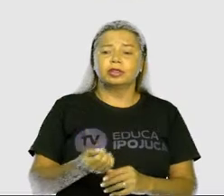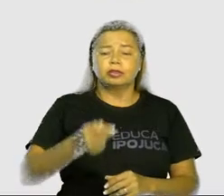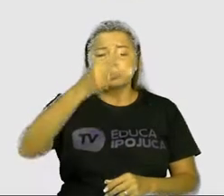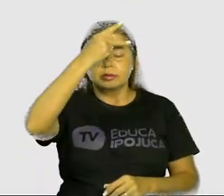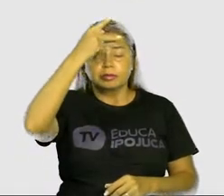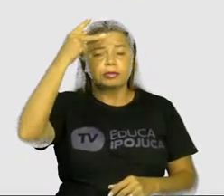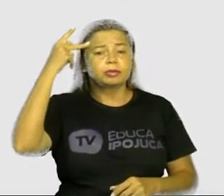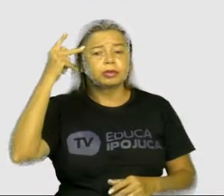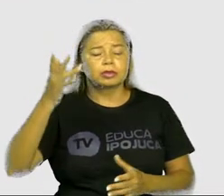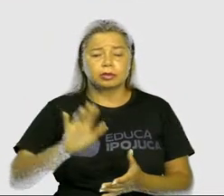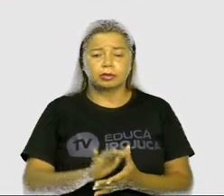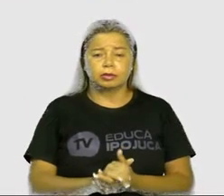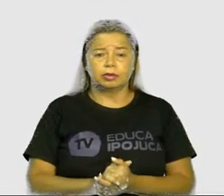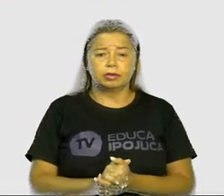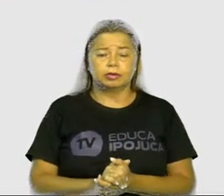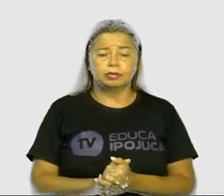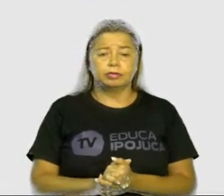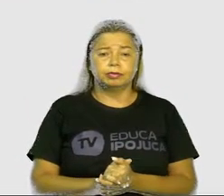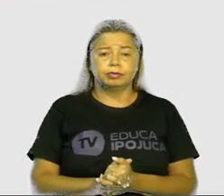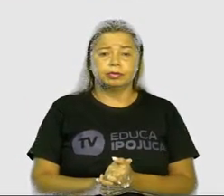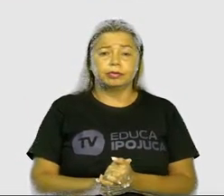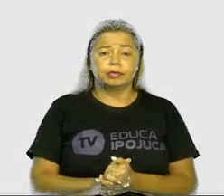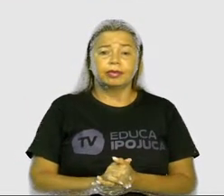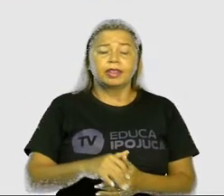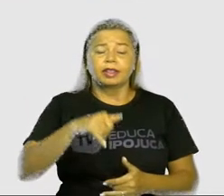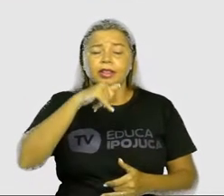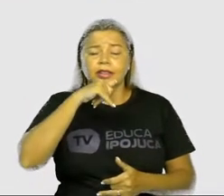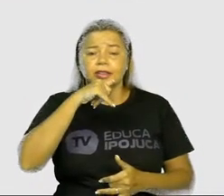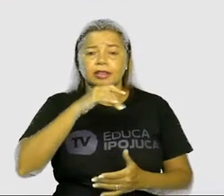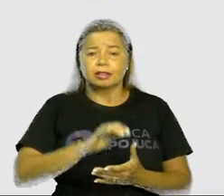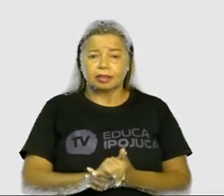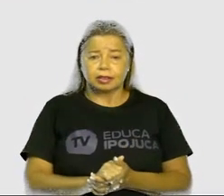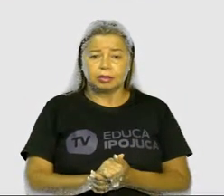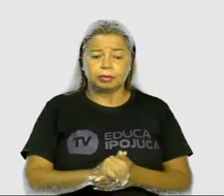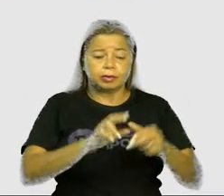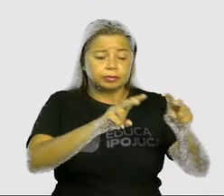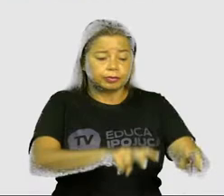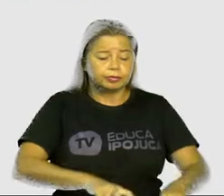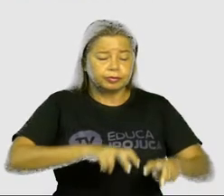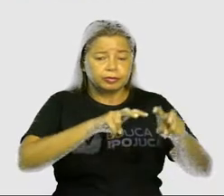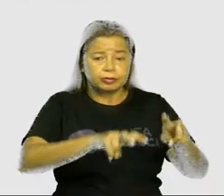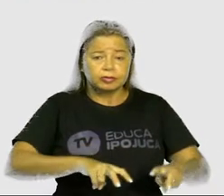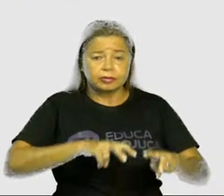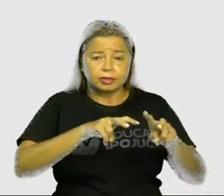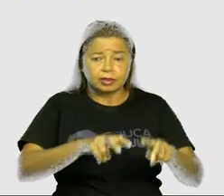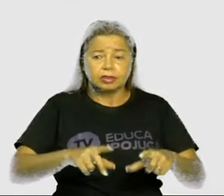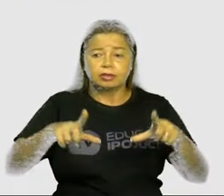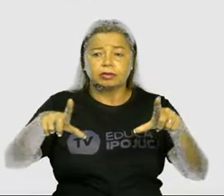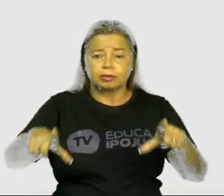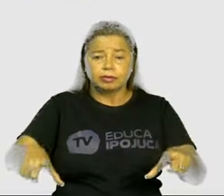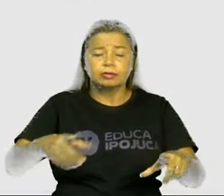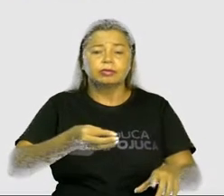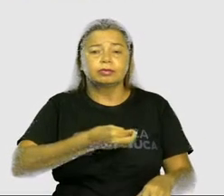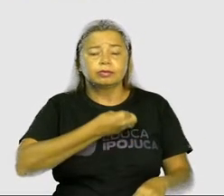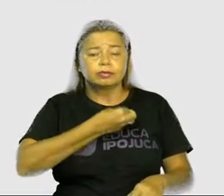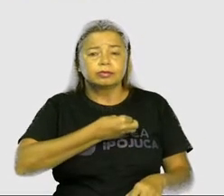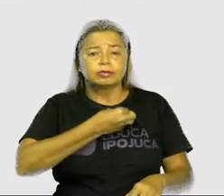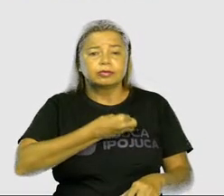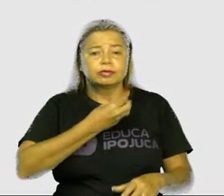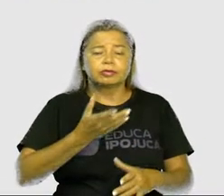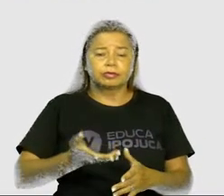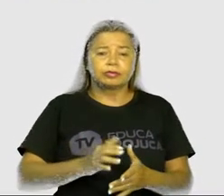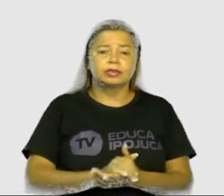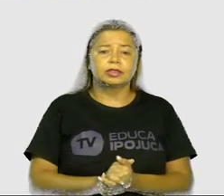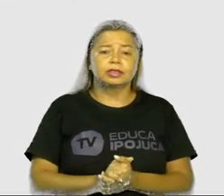na fazenda. A fazenda também é um exemplo de espaços de vivência. Porém, né, lá nós encontramos